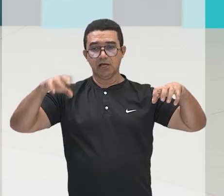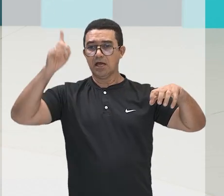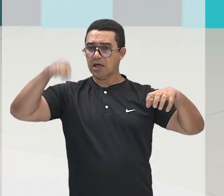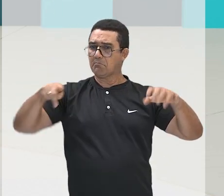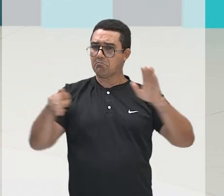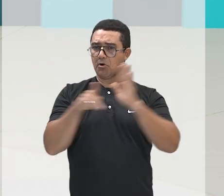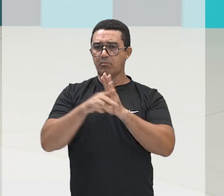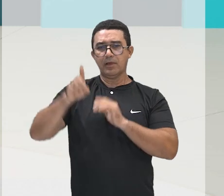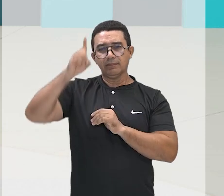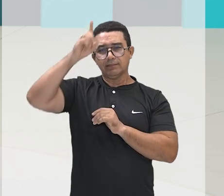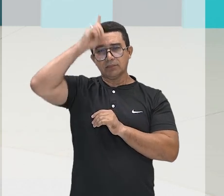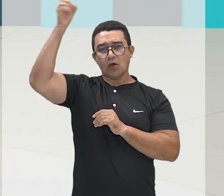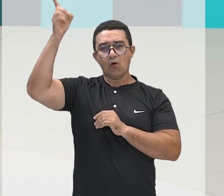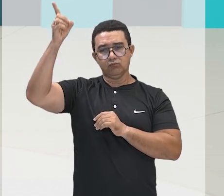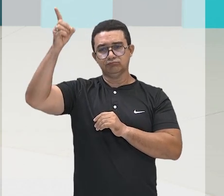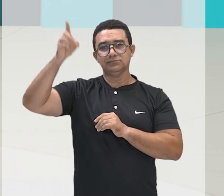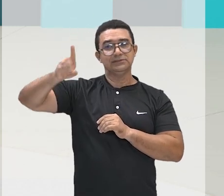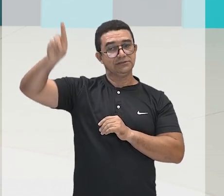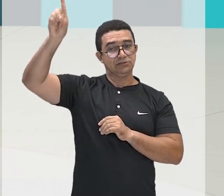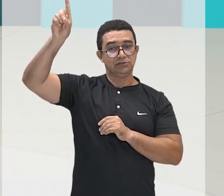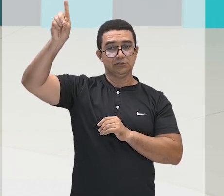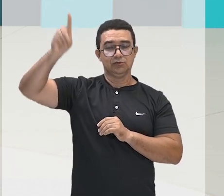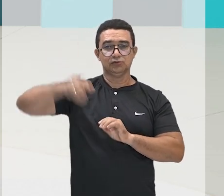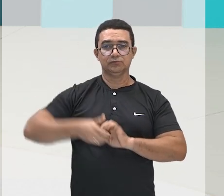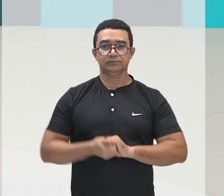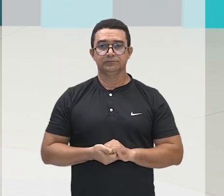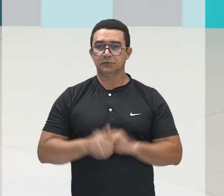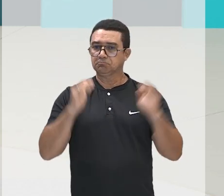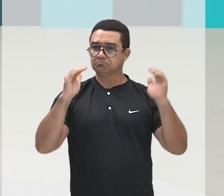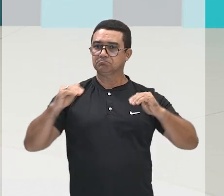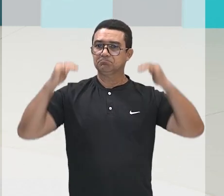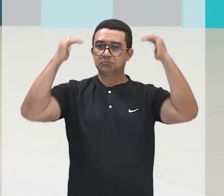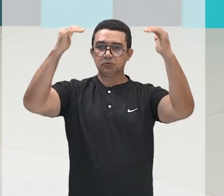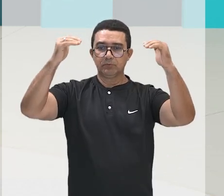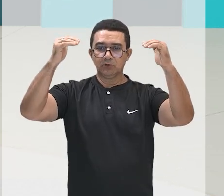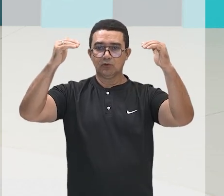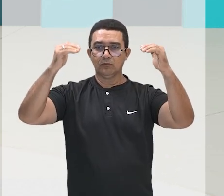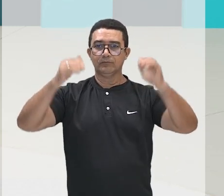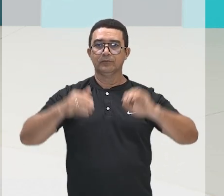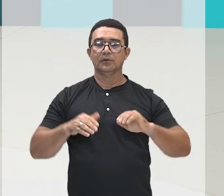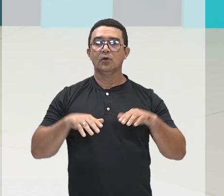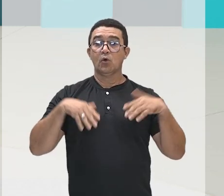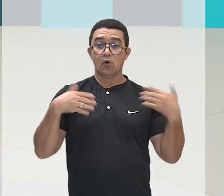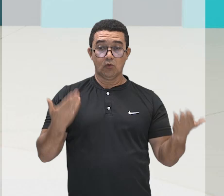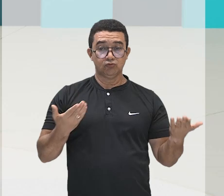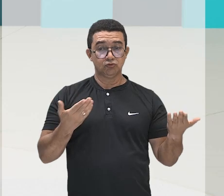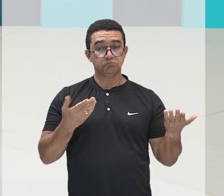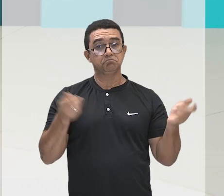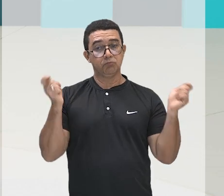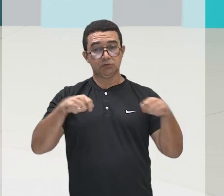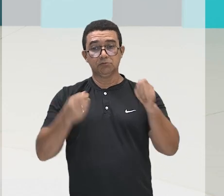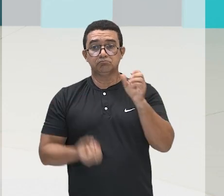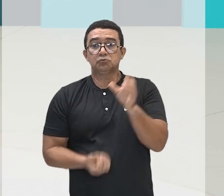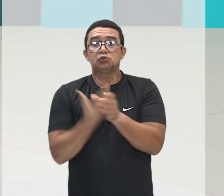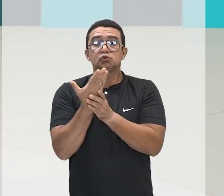divina. Certo? Era uma coisa que estava muito superior e era da qual poderia vir